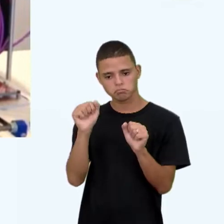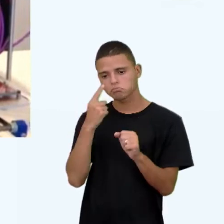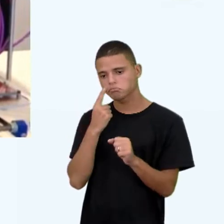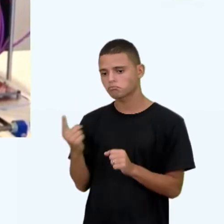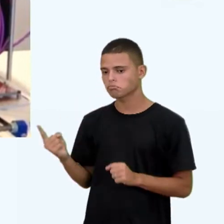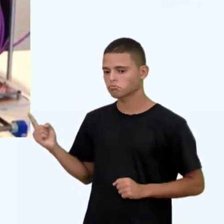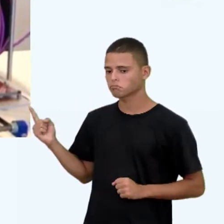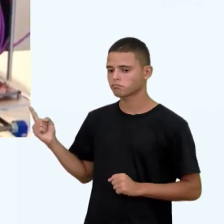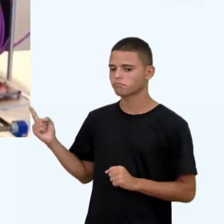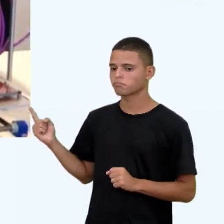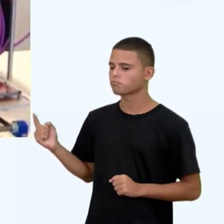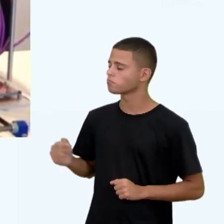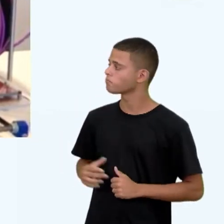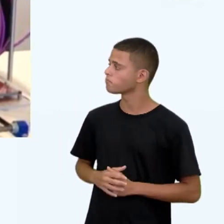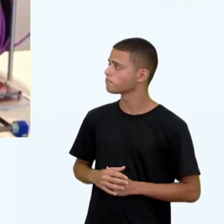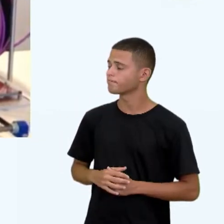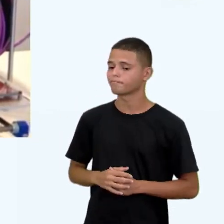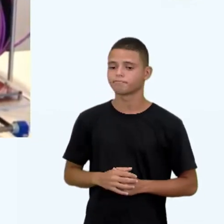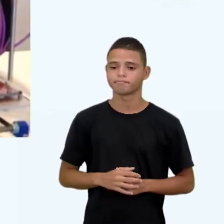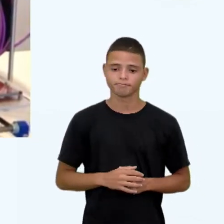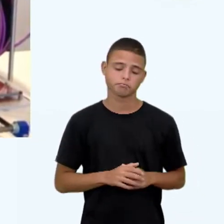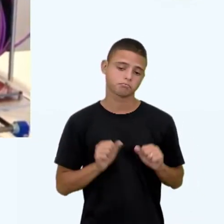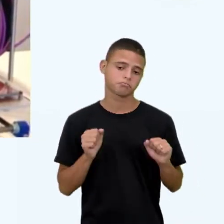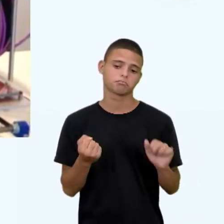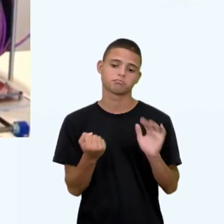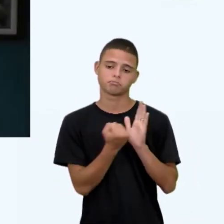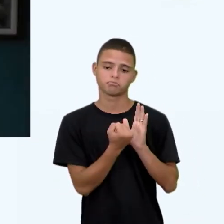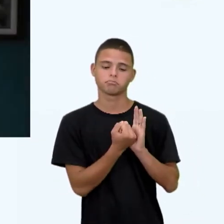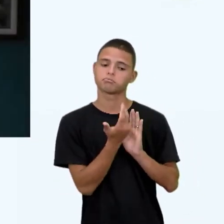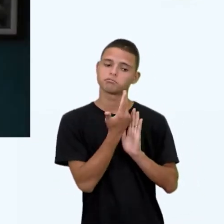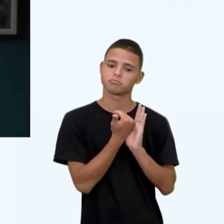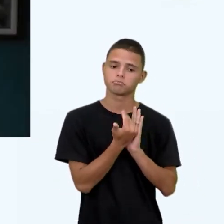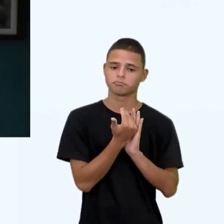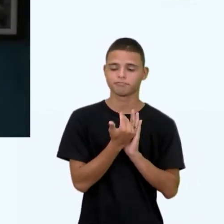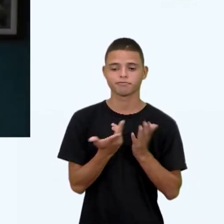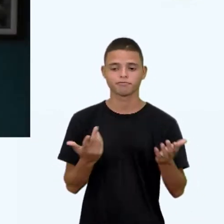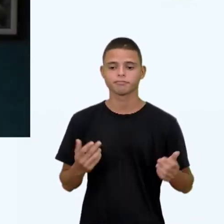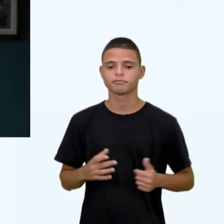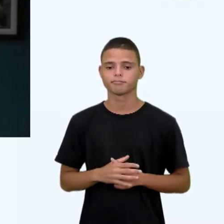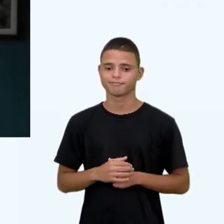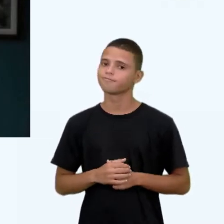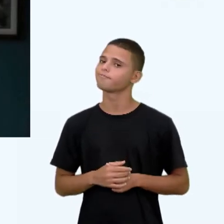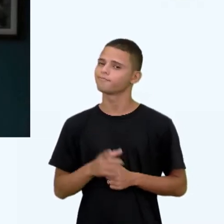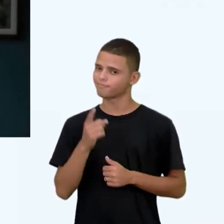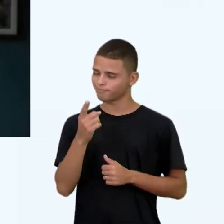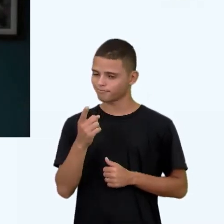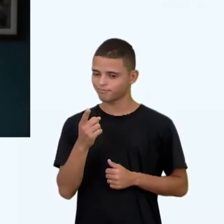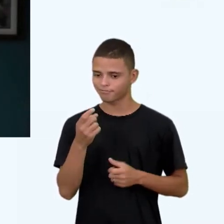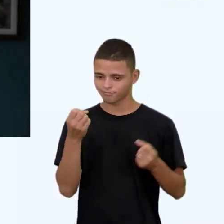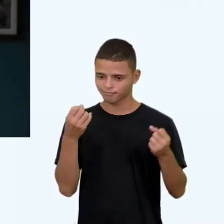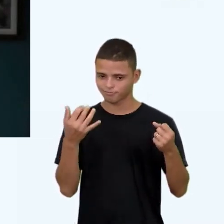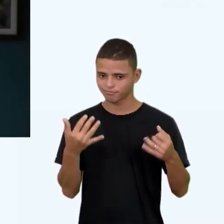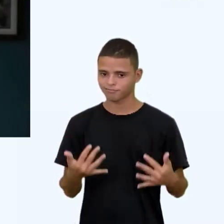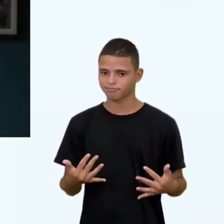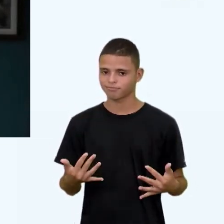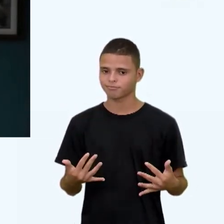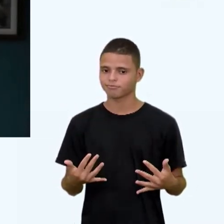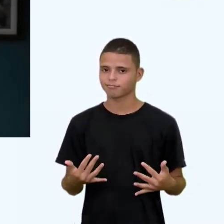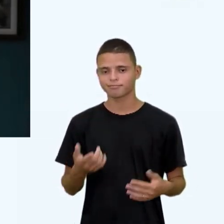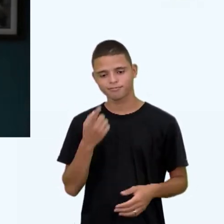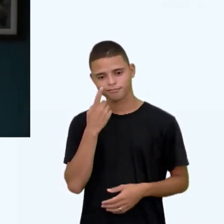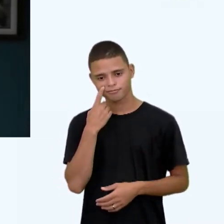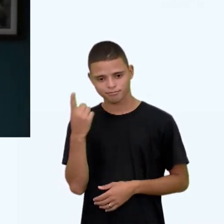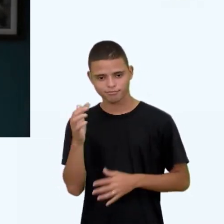pode ser a arte, a marca, a animação. Falei que eu ia pegar vocês? Viram